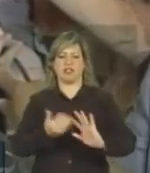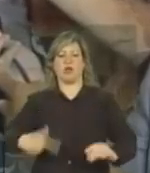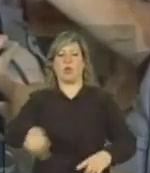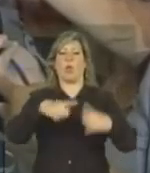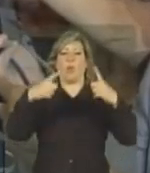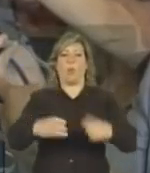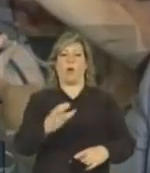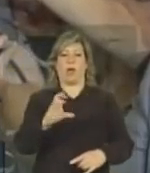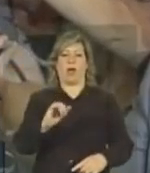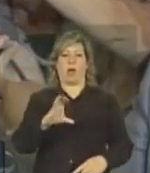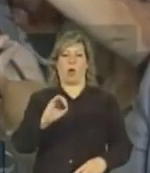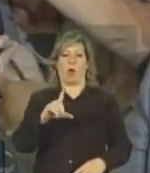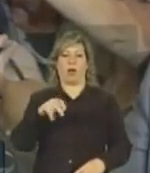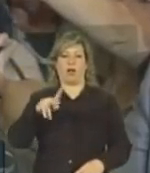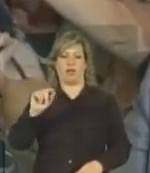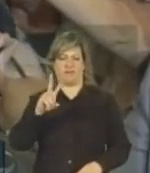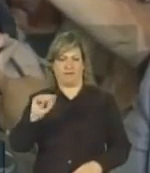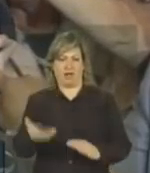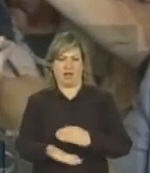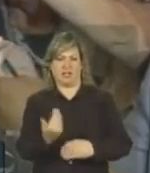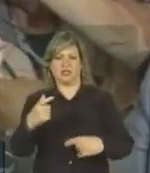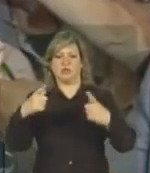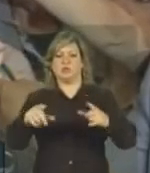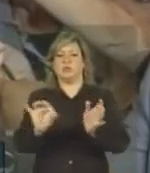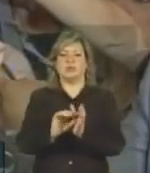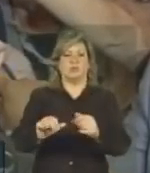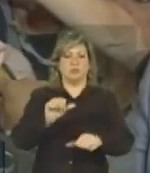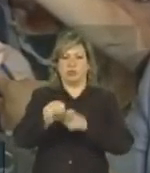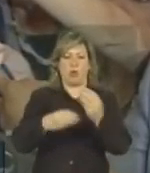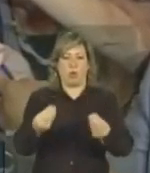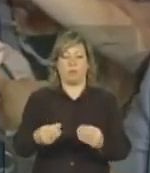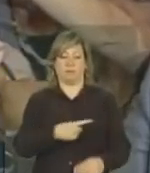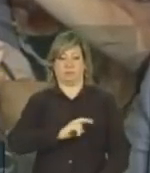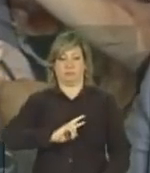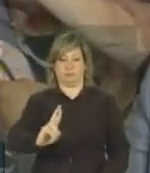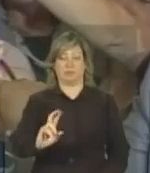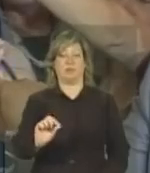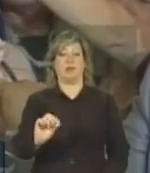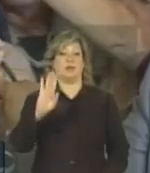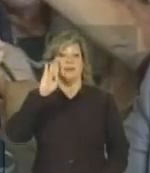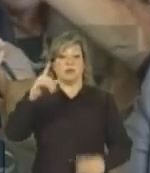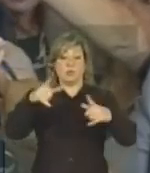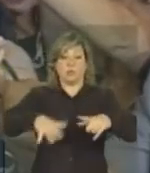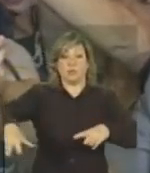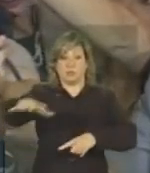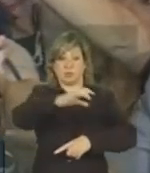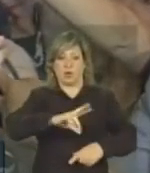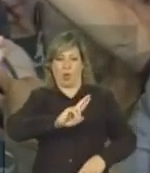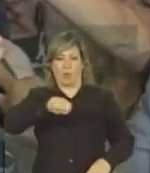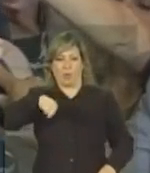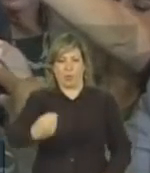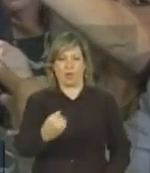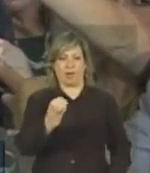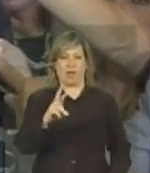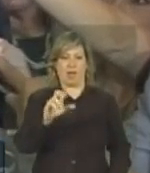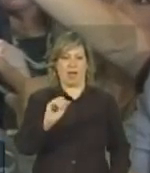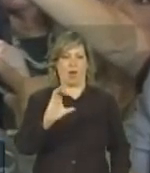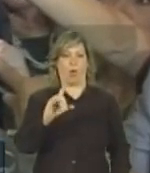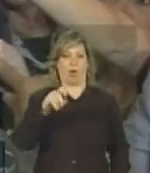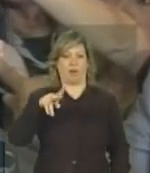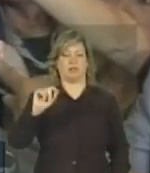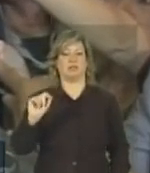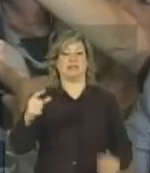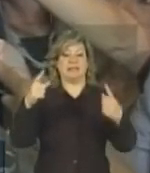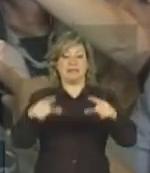análise completa dos cenários de uso, de ocupação do crack. as chamadas cracolândias. E dentro de prioridades,